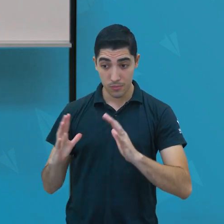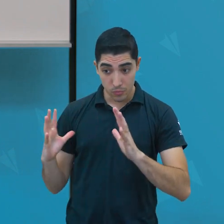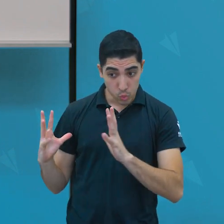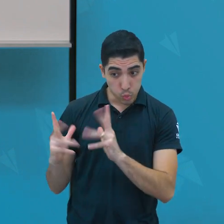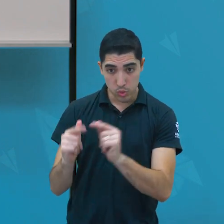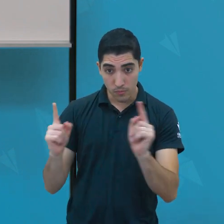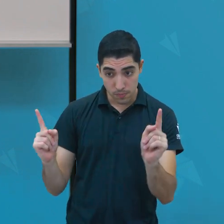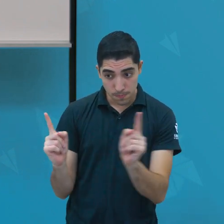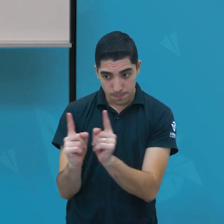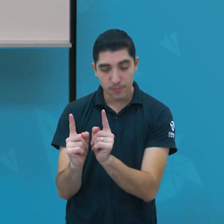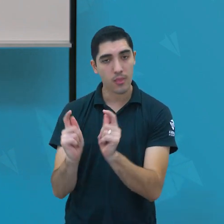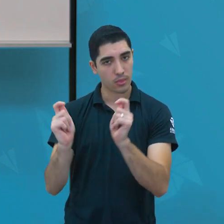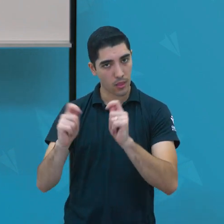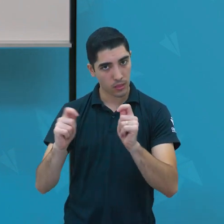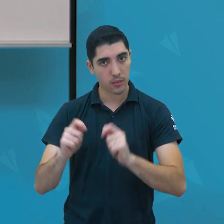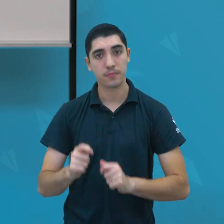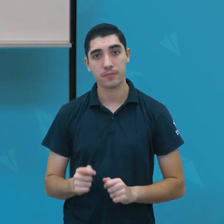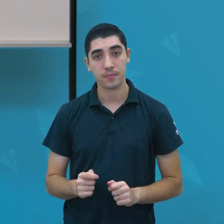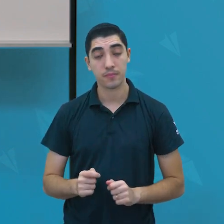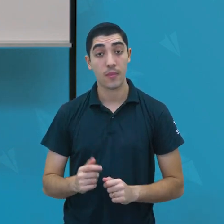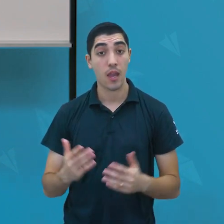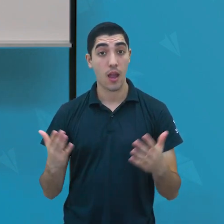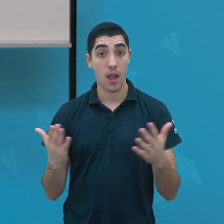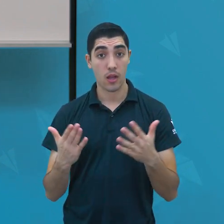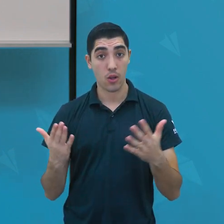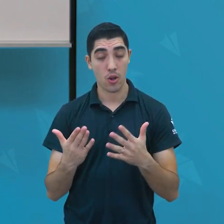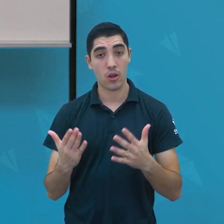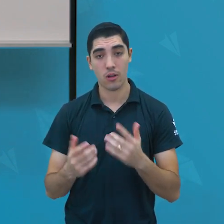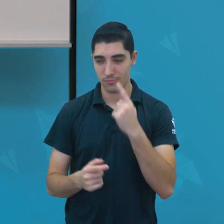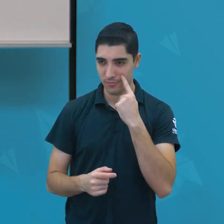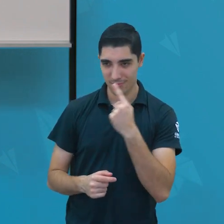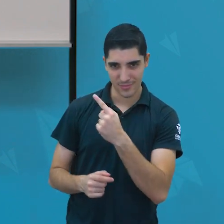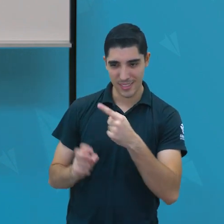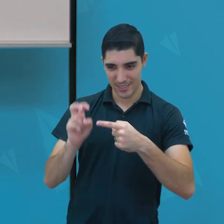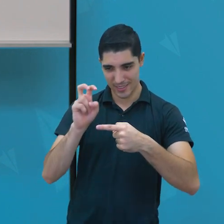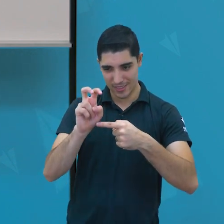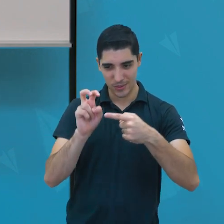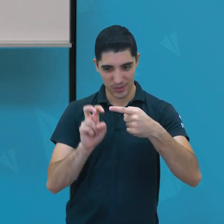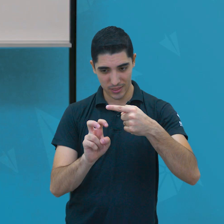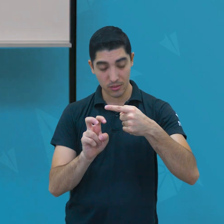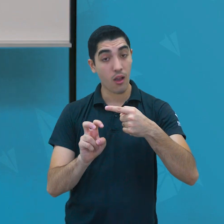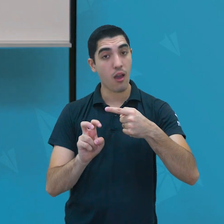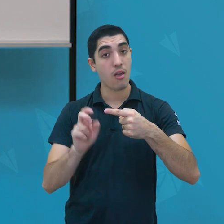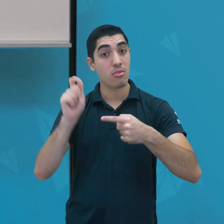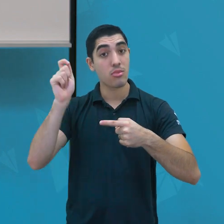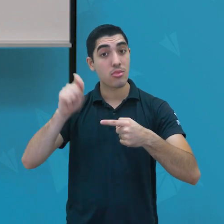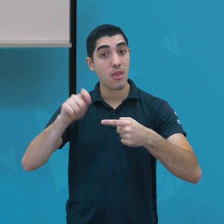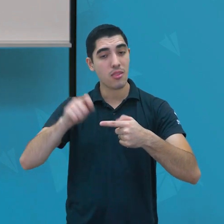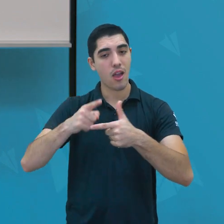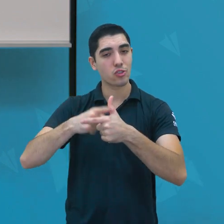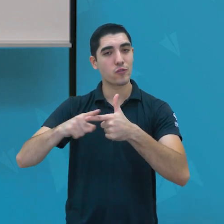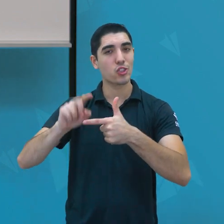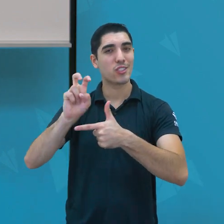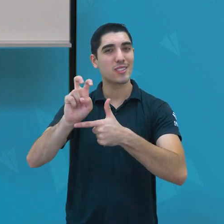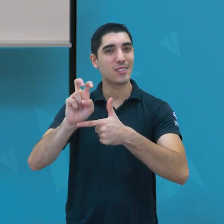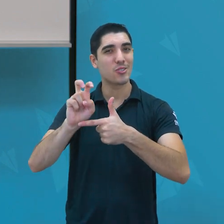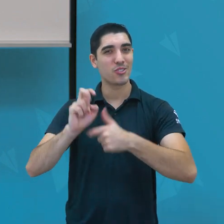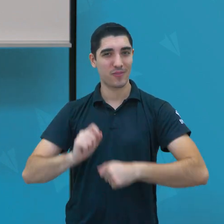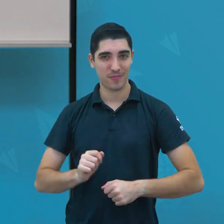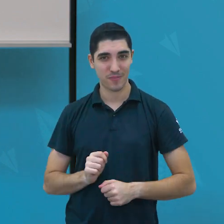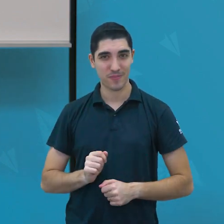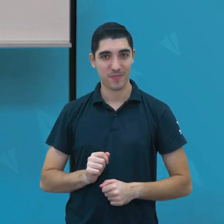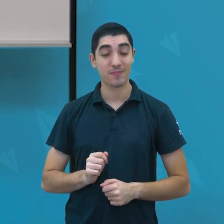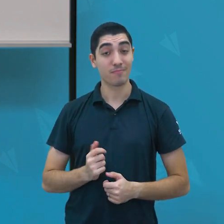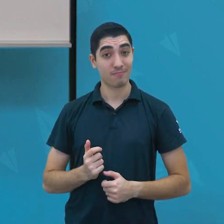fração irredutível, então eu consigo simplificar. Agora por 5, olha só, termina em 5, os dois, então eles são divisíveis por